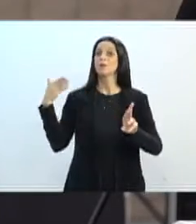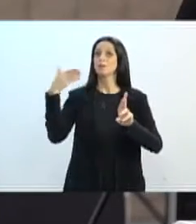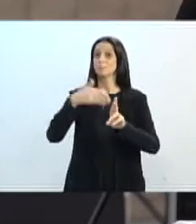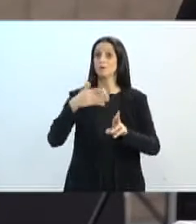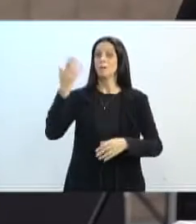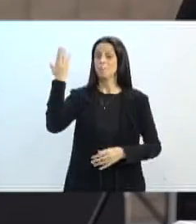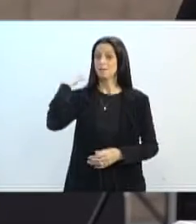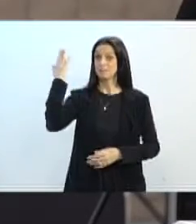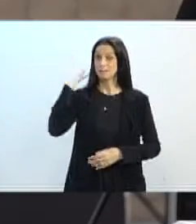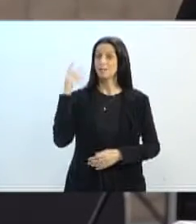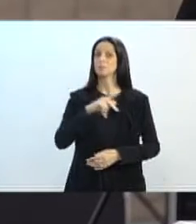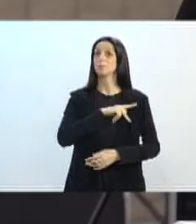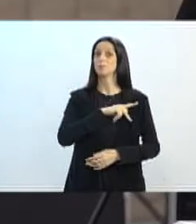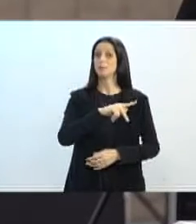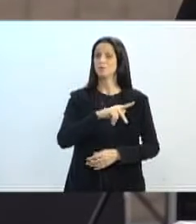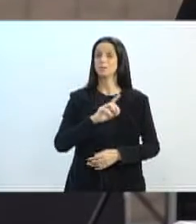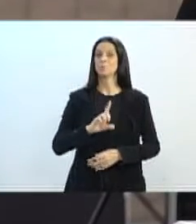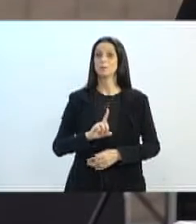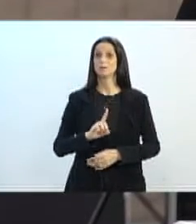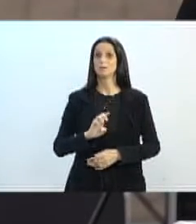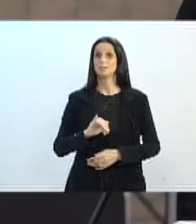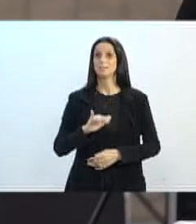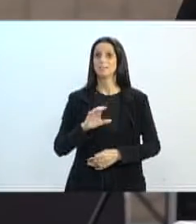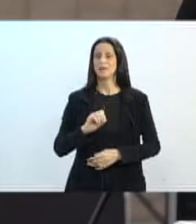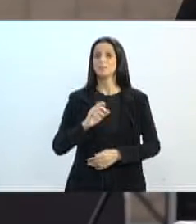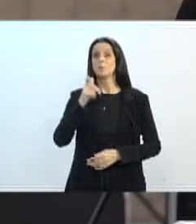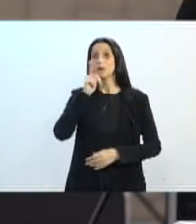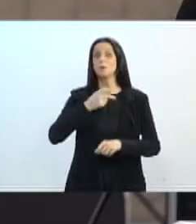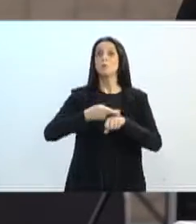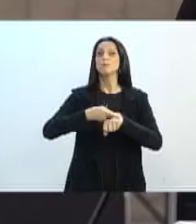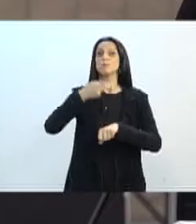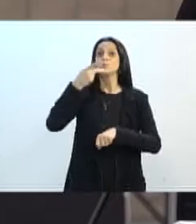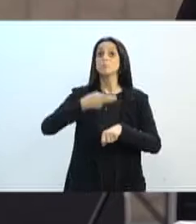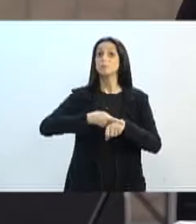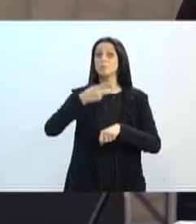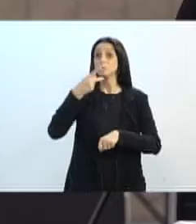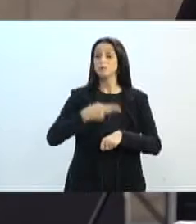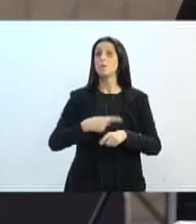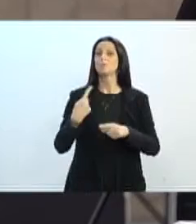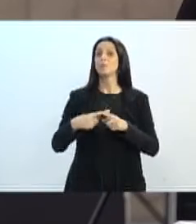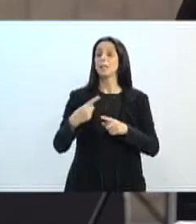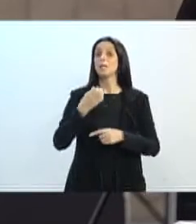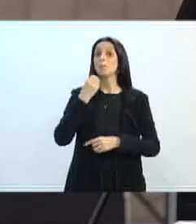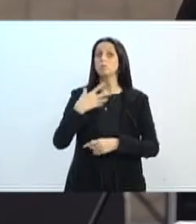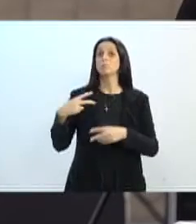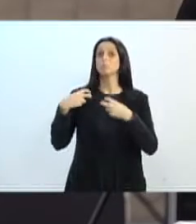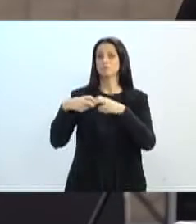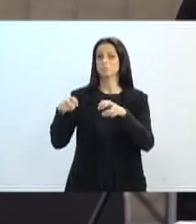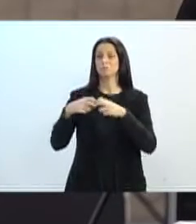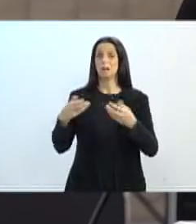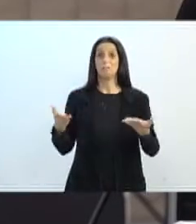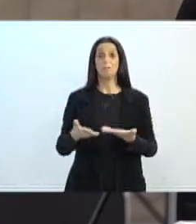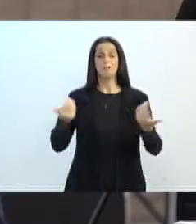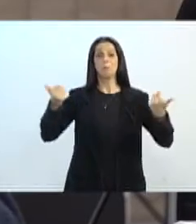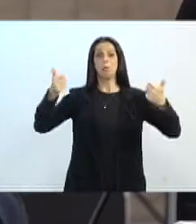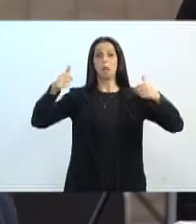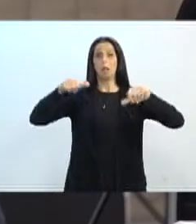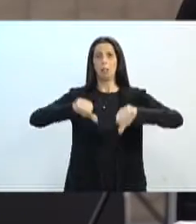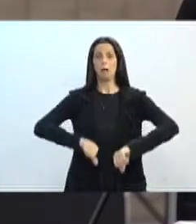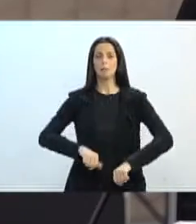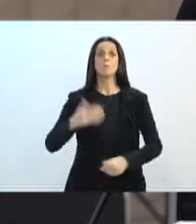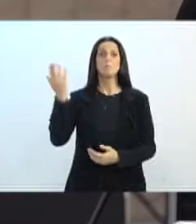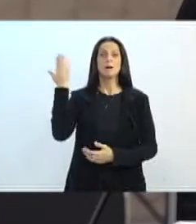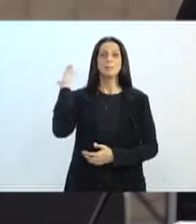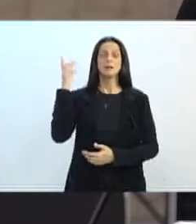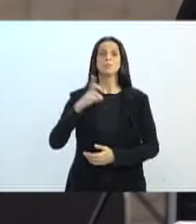Lima, premiado internacionalmente, basta Vossa Excelência pesquisar aí no Google, onde Vossa Excelência quiser, e vai ver. Inclusive, tínhamos domingo